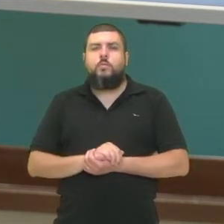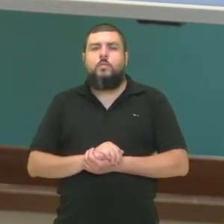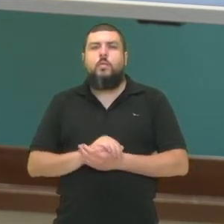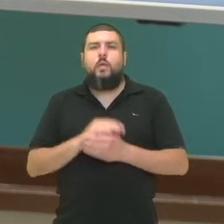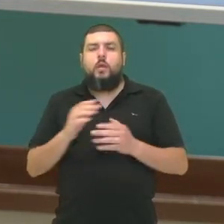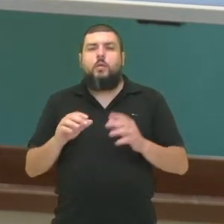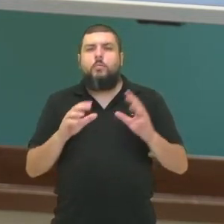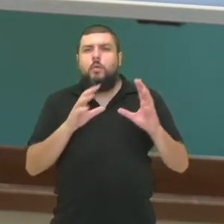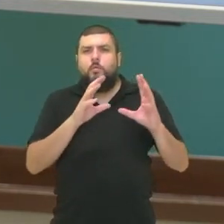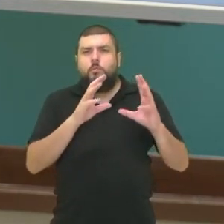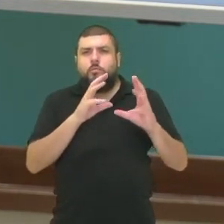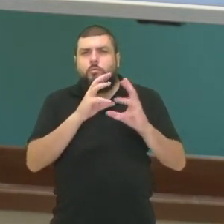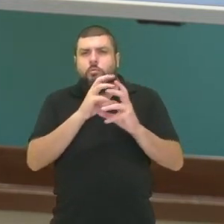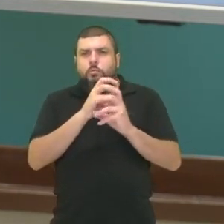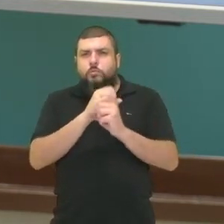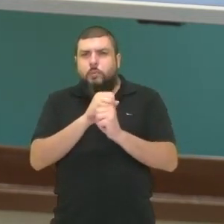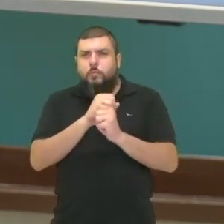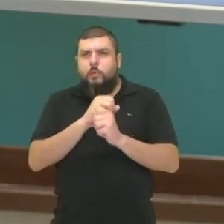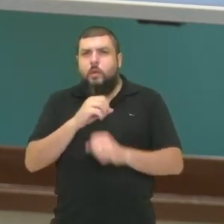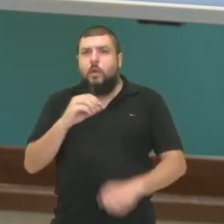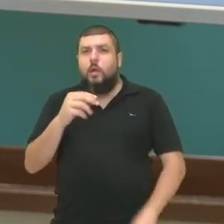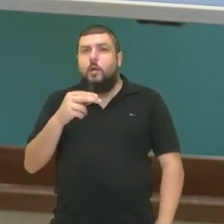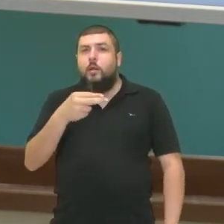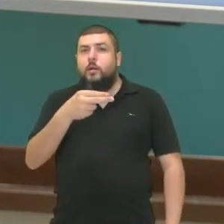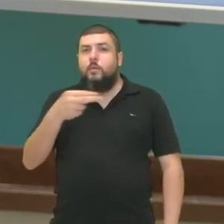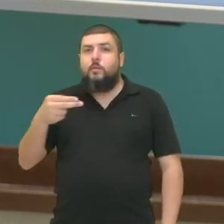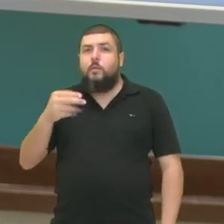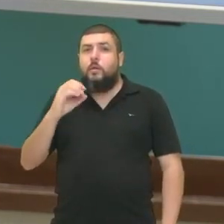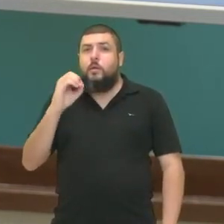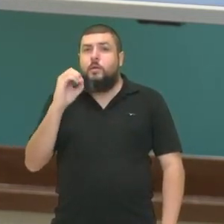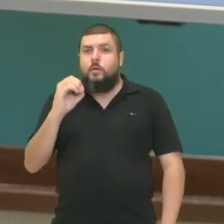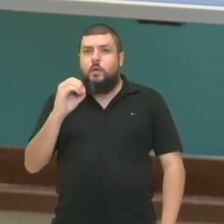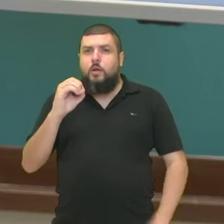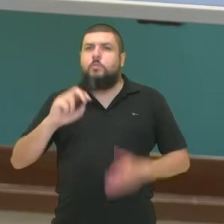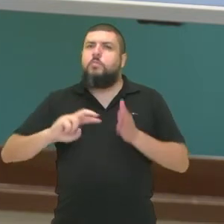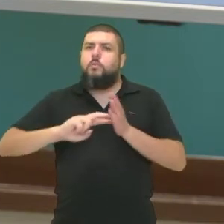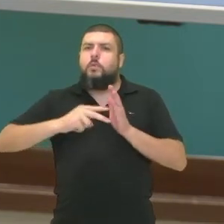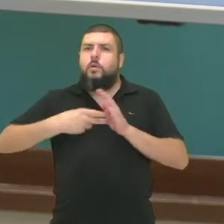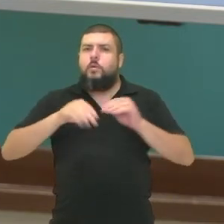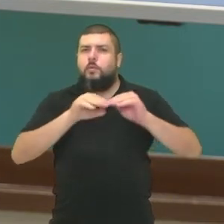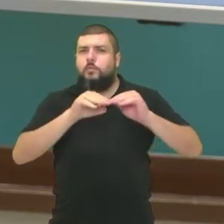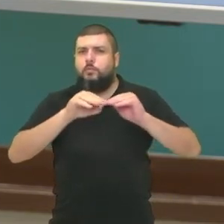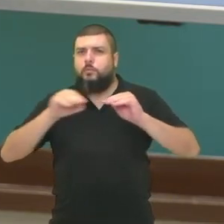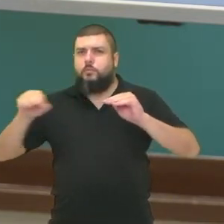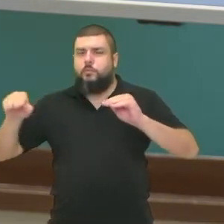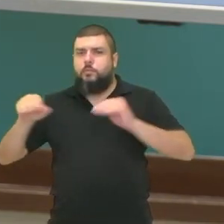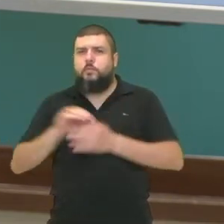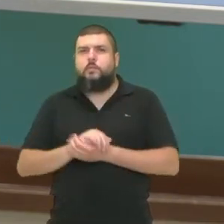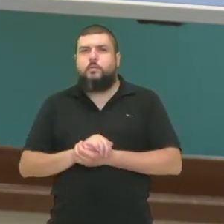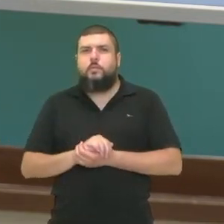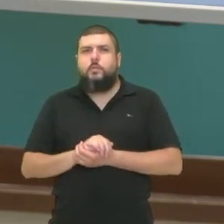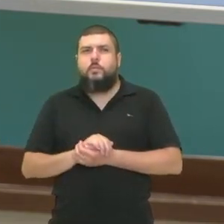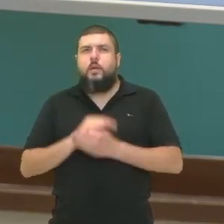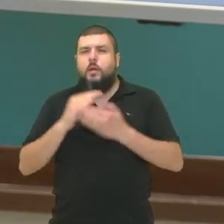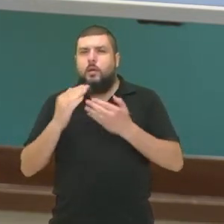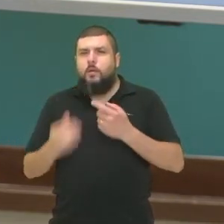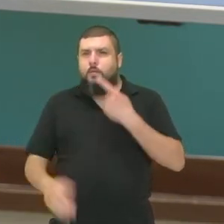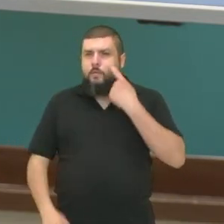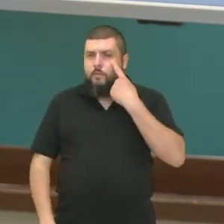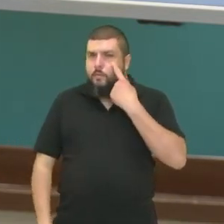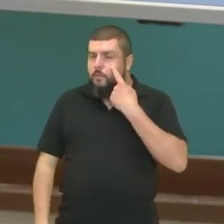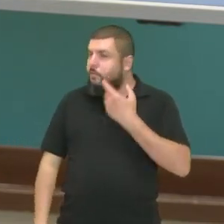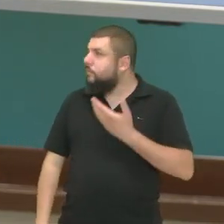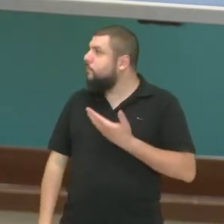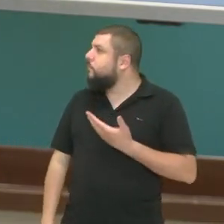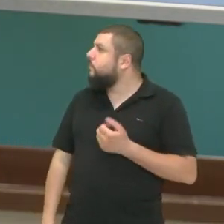está alinhado. Ou seja, olhando aqui graficamente no plano cartesiano, ponto A e o